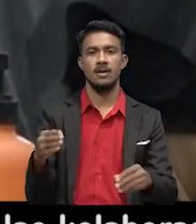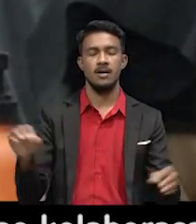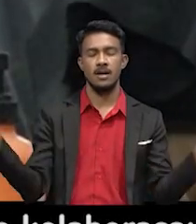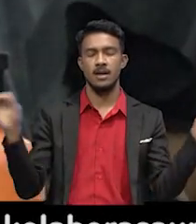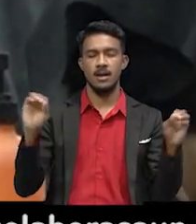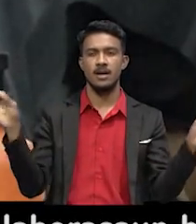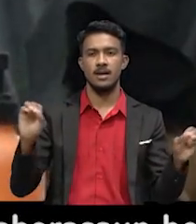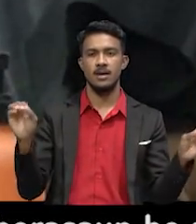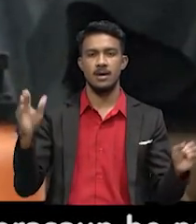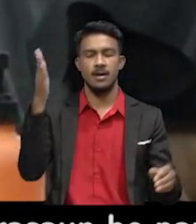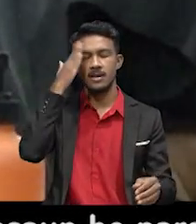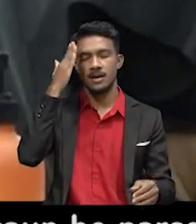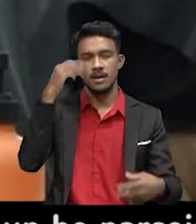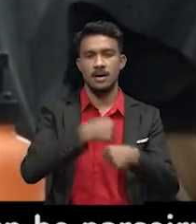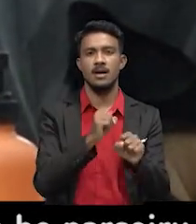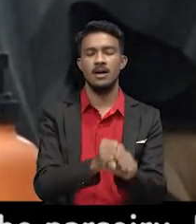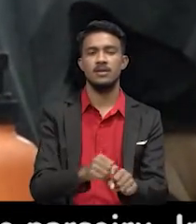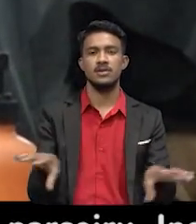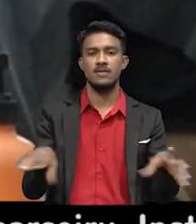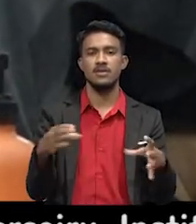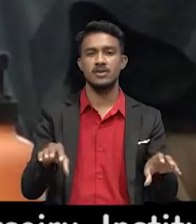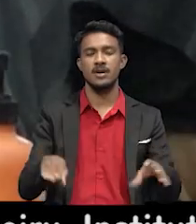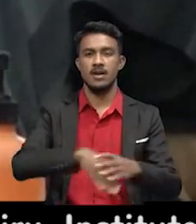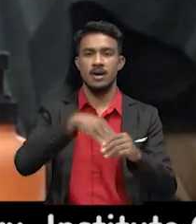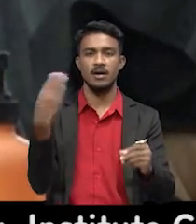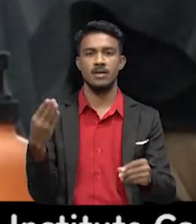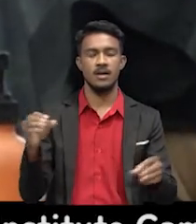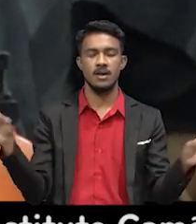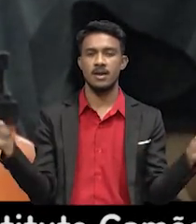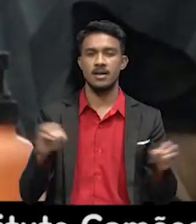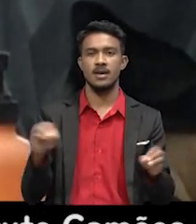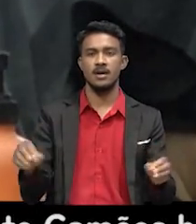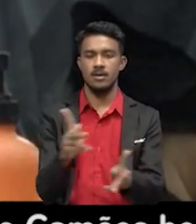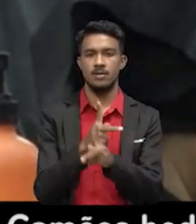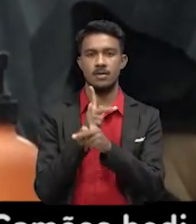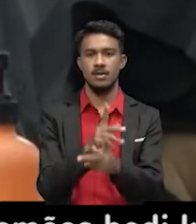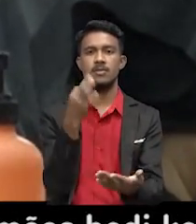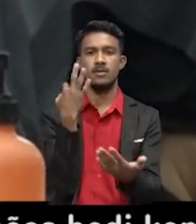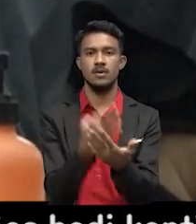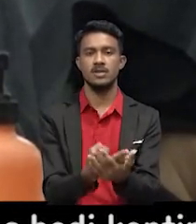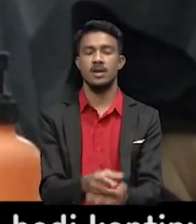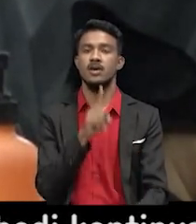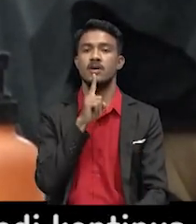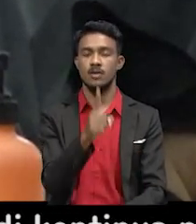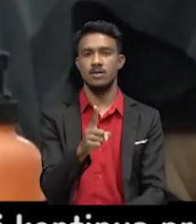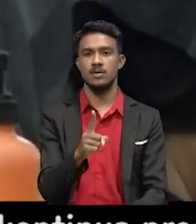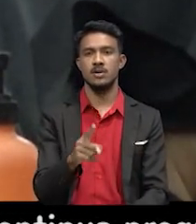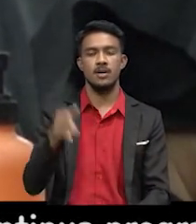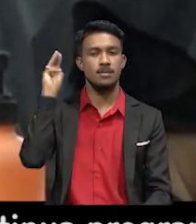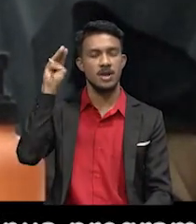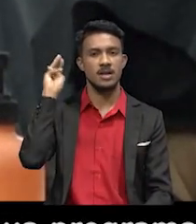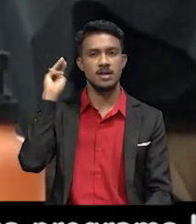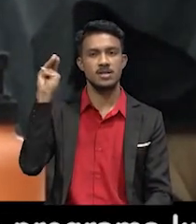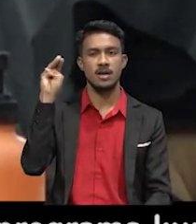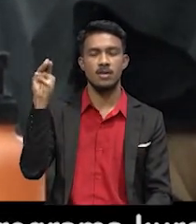fatia na posição não vai na tal saída. Quando lá tem zira osa lá tem bahare lolo se o ministro antes de atuar